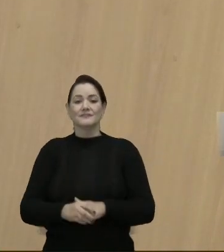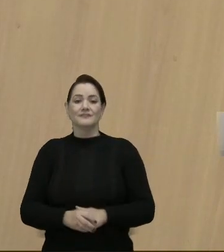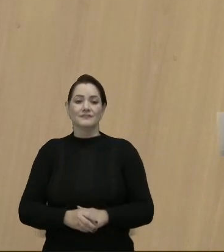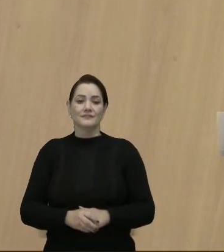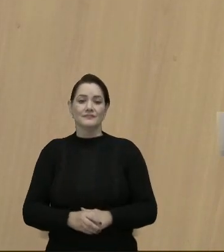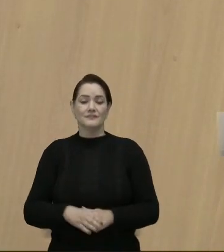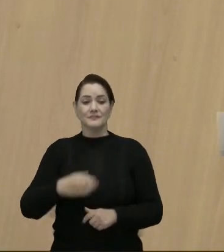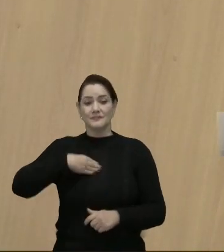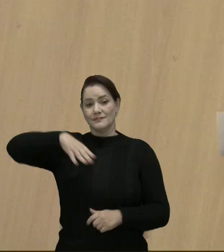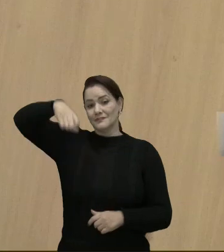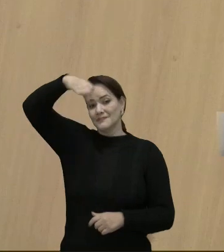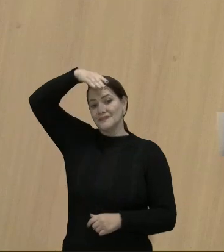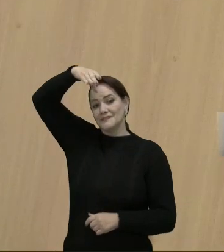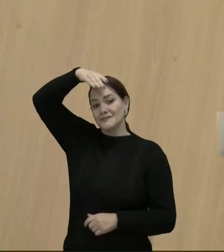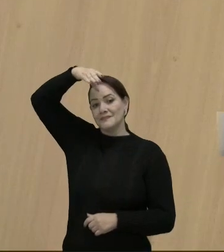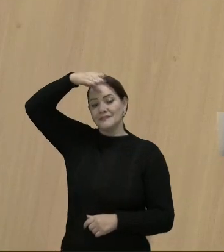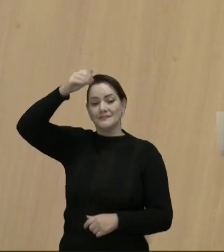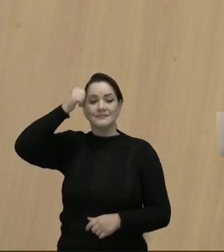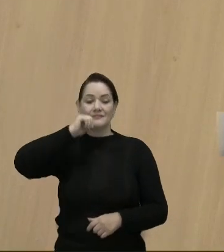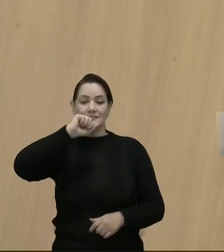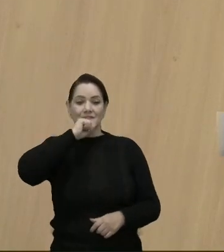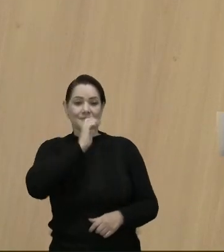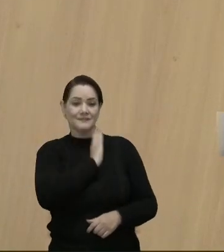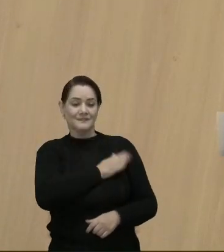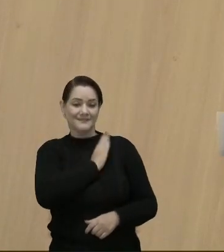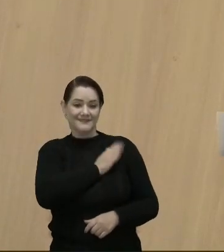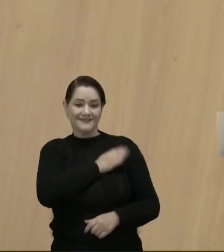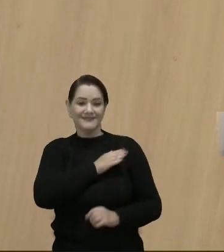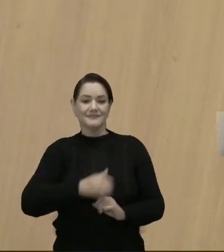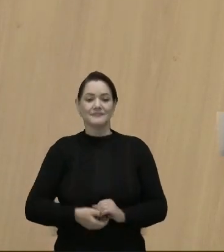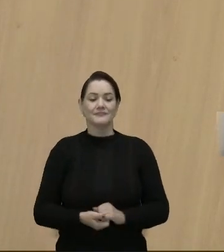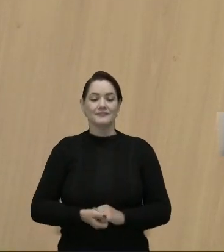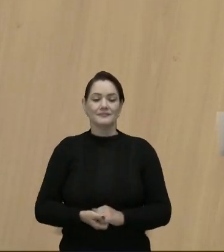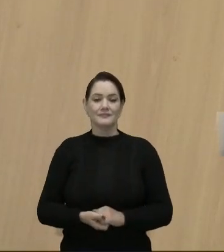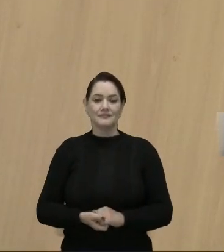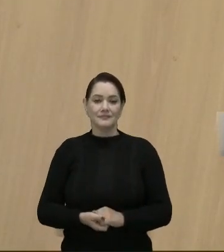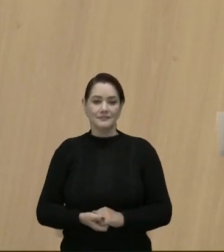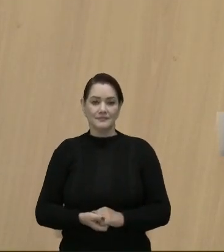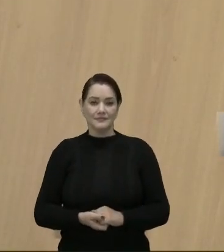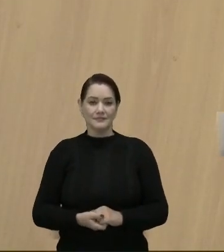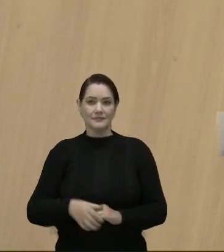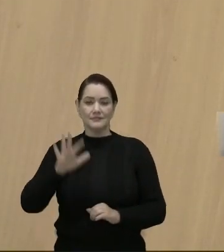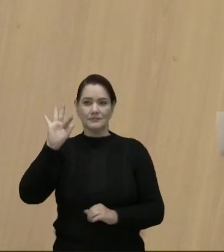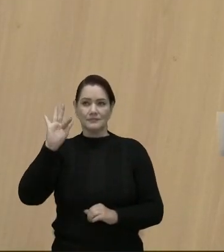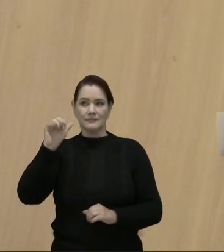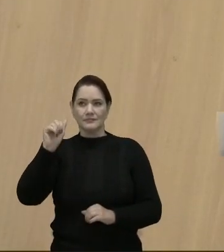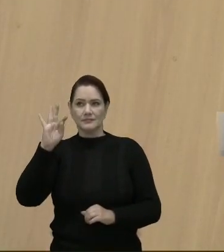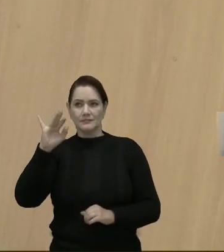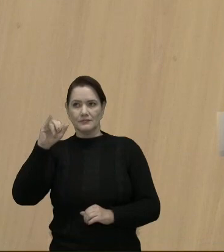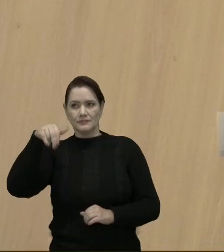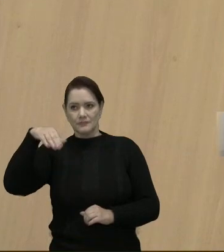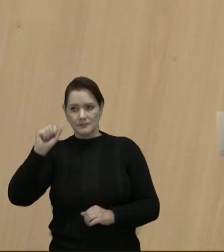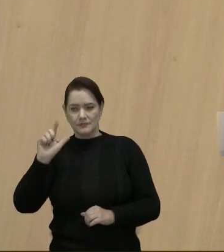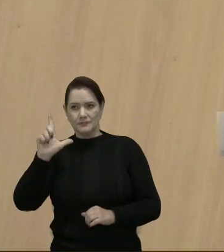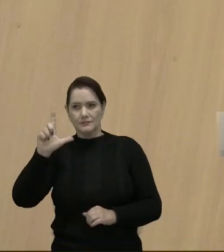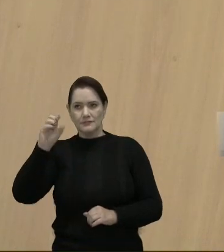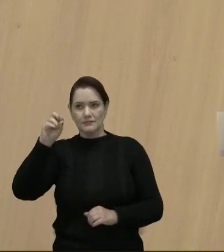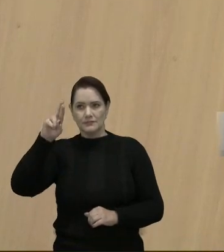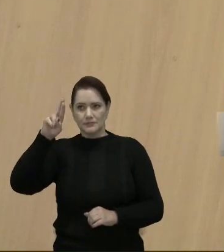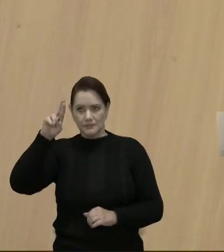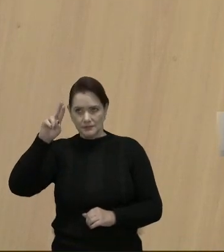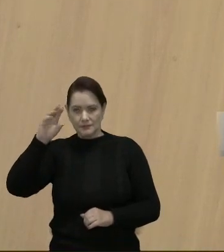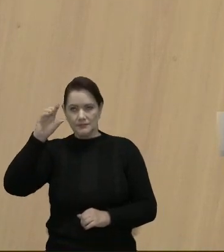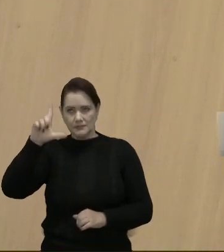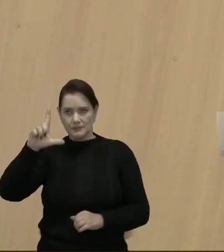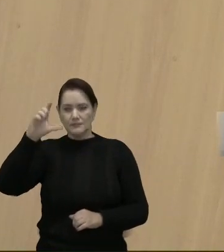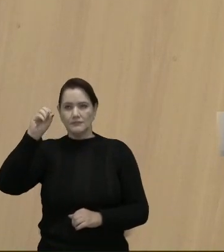minhas tias e mães de coração, minha tia Fátima e minha tia Lourdes, que foram sempre muito importantes na minha vida. Então,